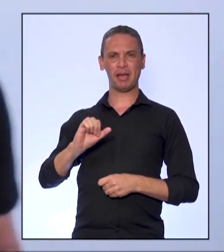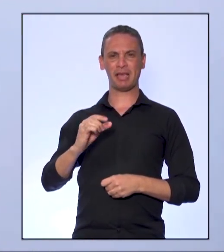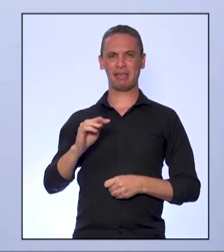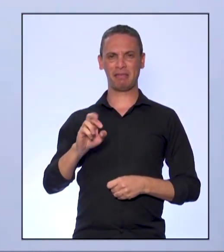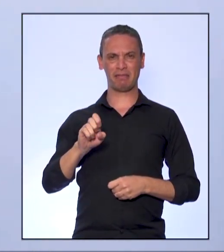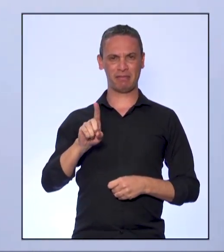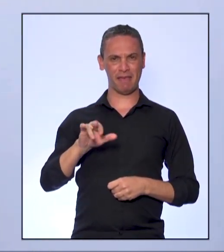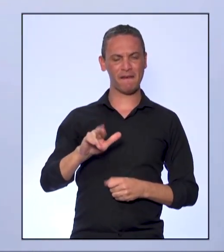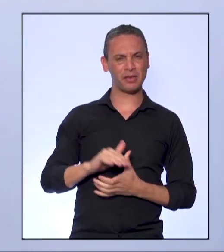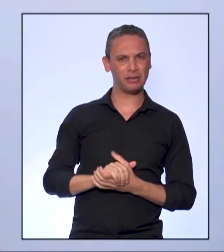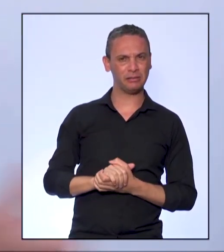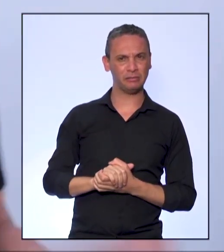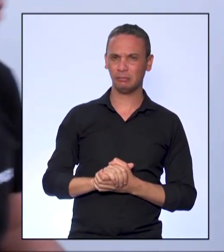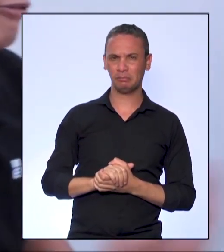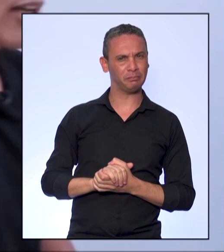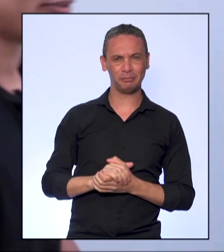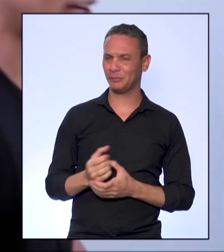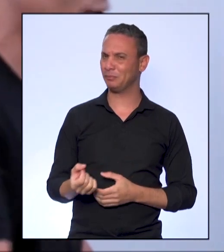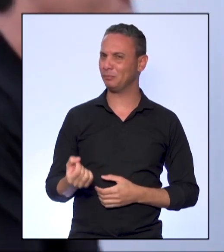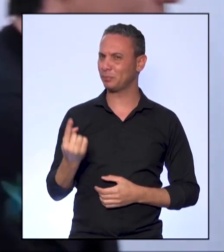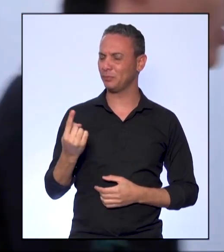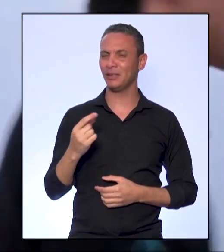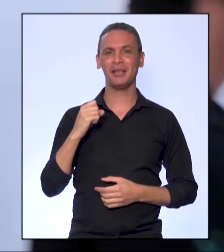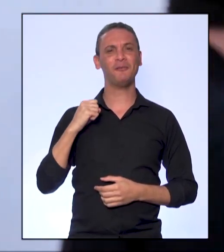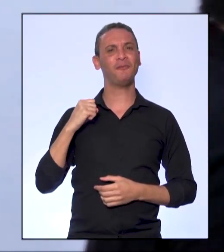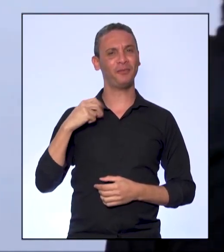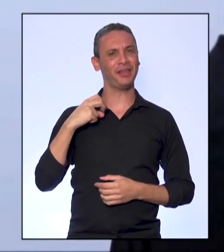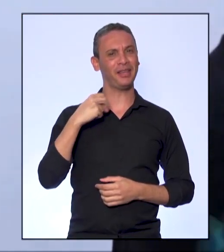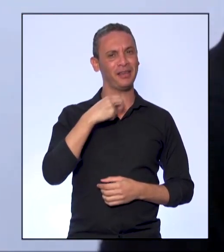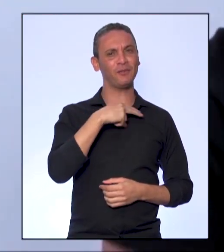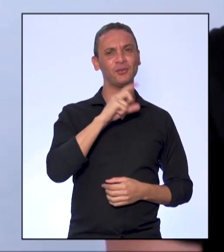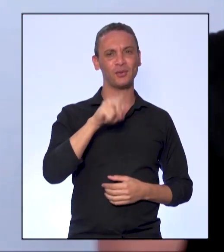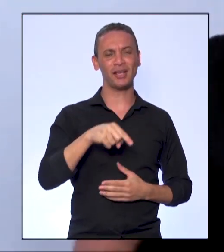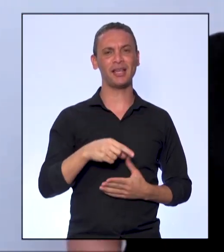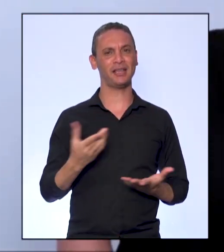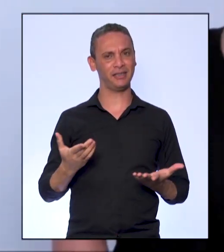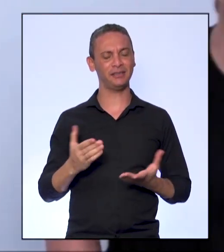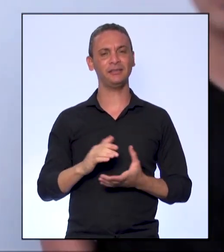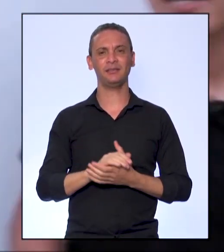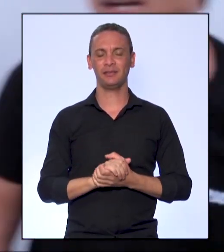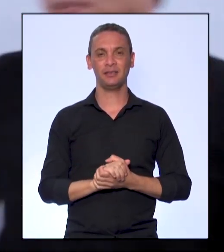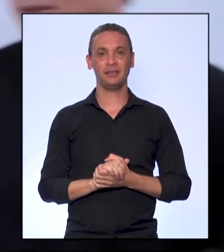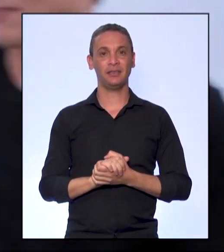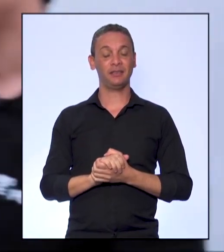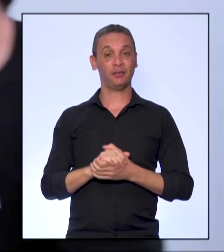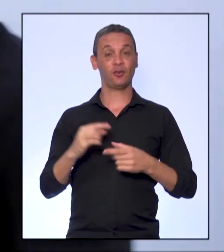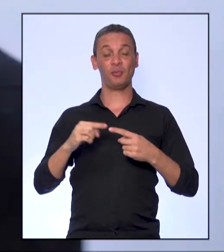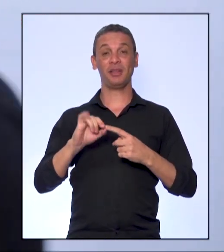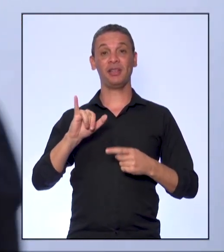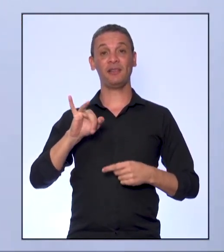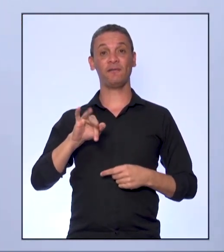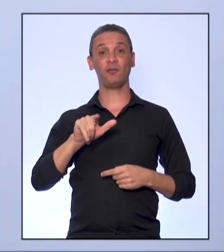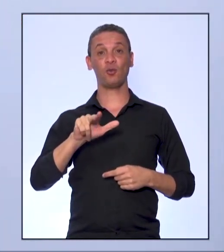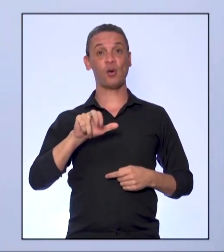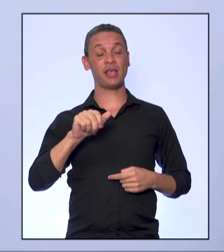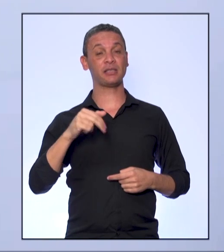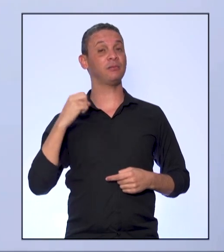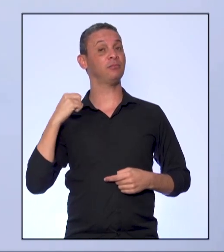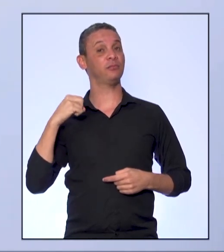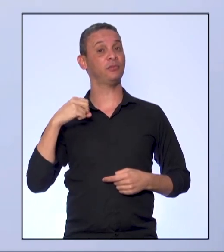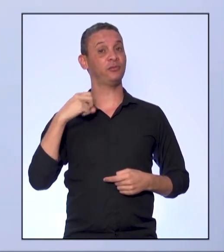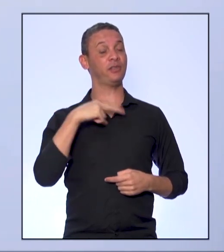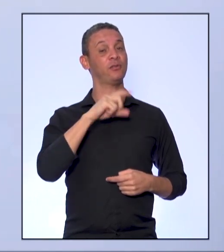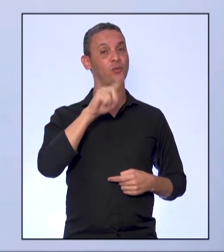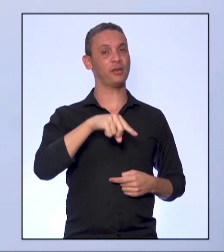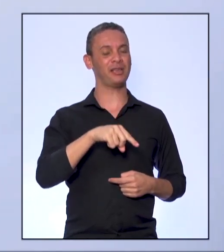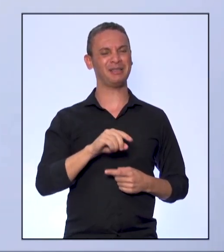errado. Porque H1N1 é causado por um vírus. É o vírus influenza, tá? Causador da gripe suína e até as